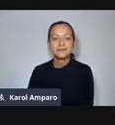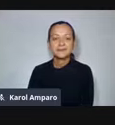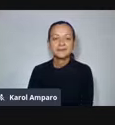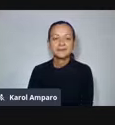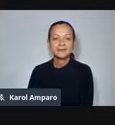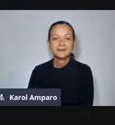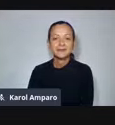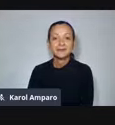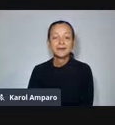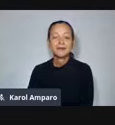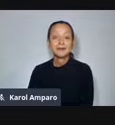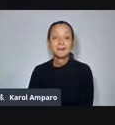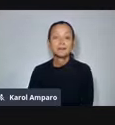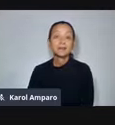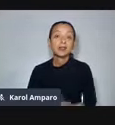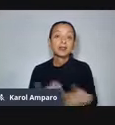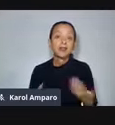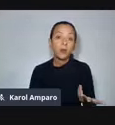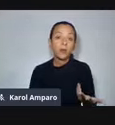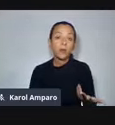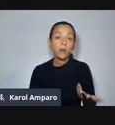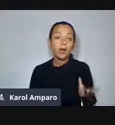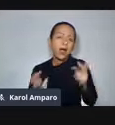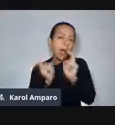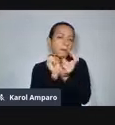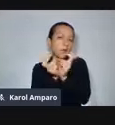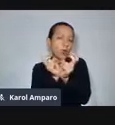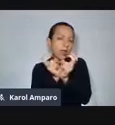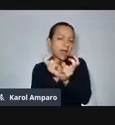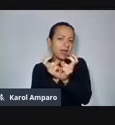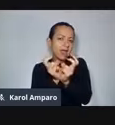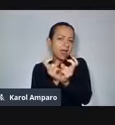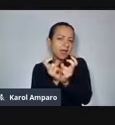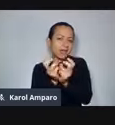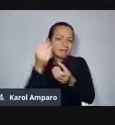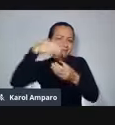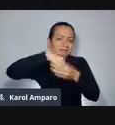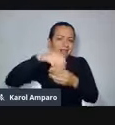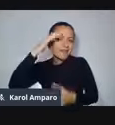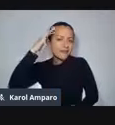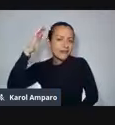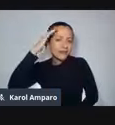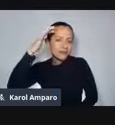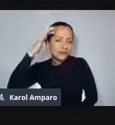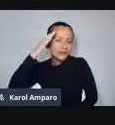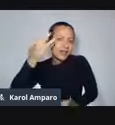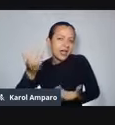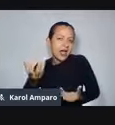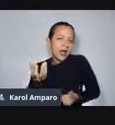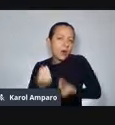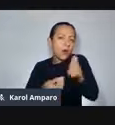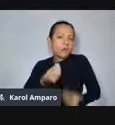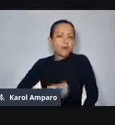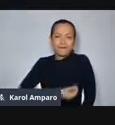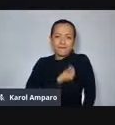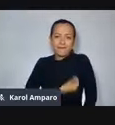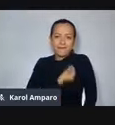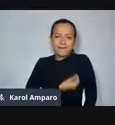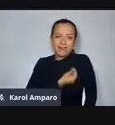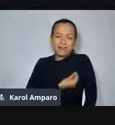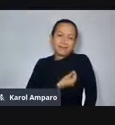o que seria então a capoeira como filosofia de vida? A filosofia da